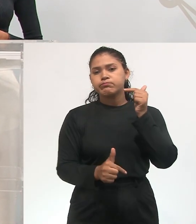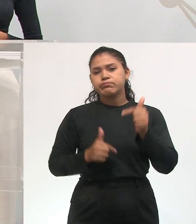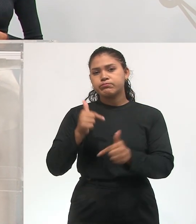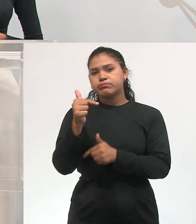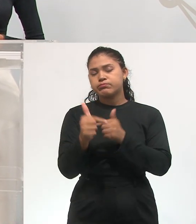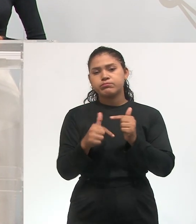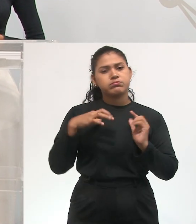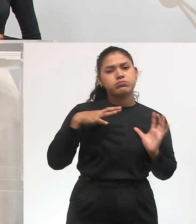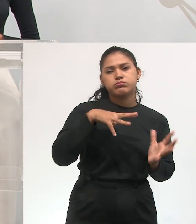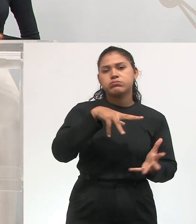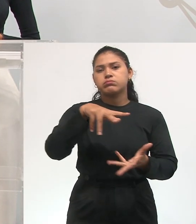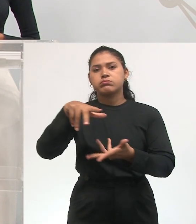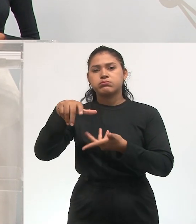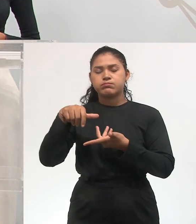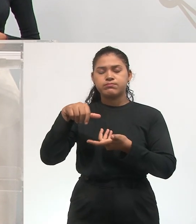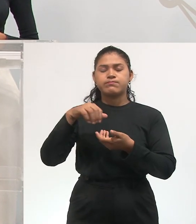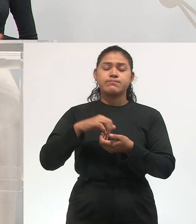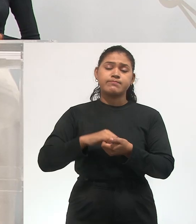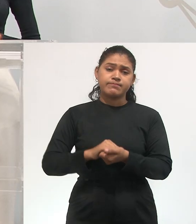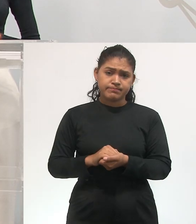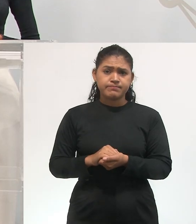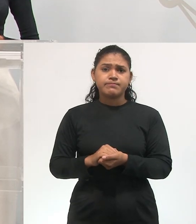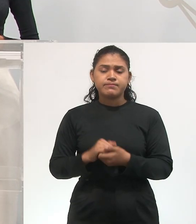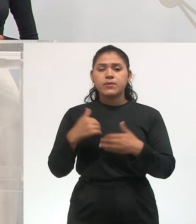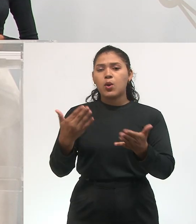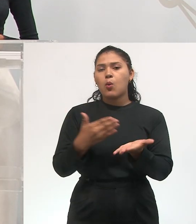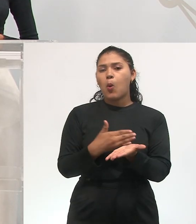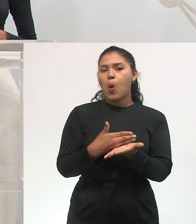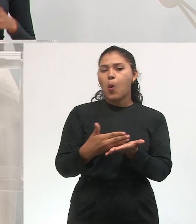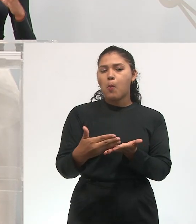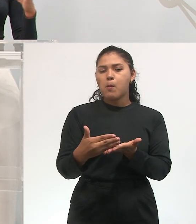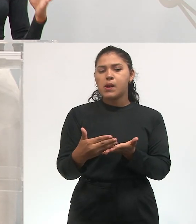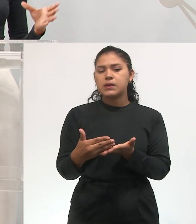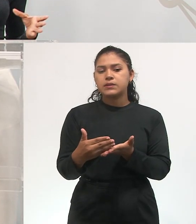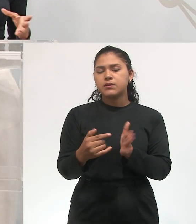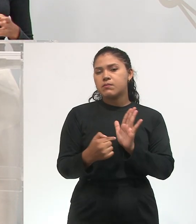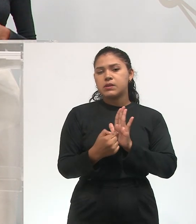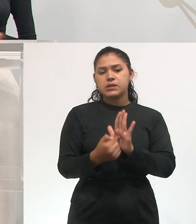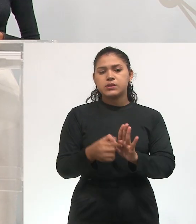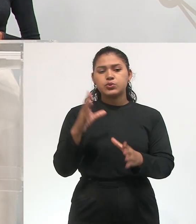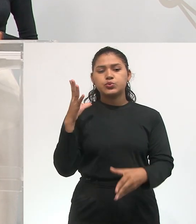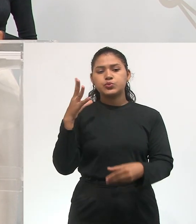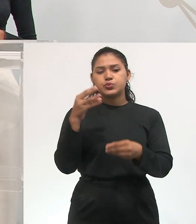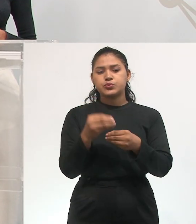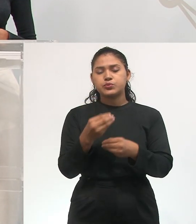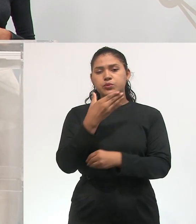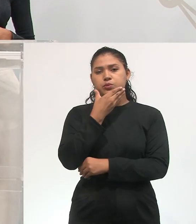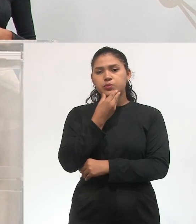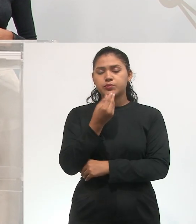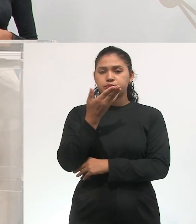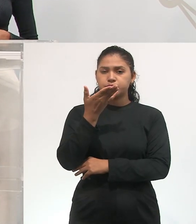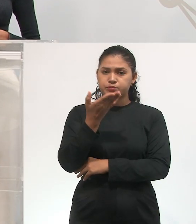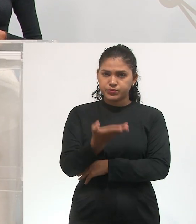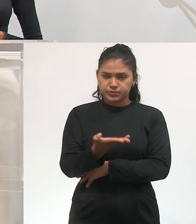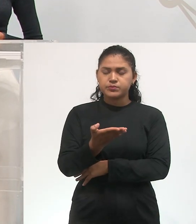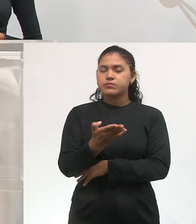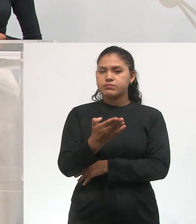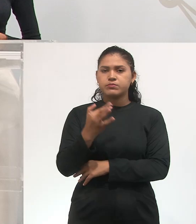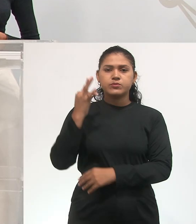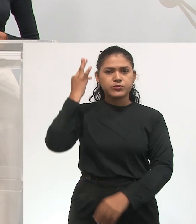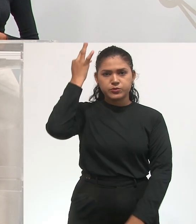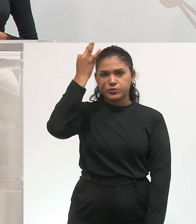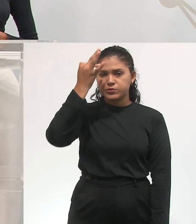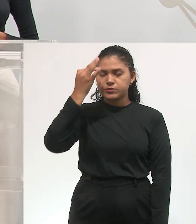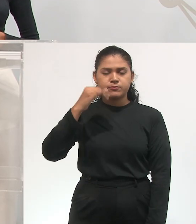trabalhadores mundo afora, tá? Então, inicialmente, seria essa a apresentação que eu gostaria de fazer desse